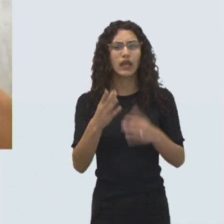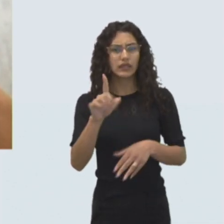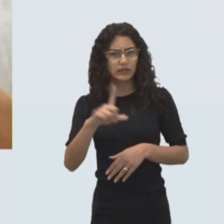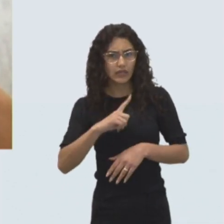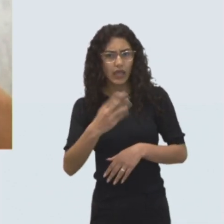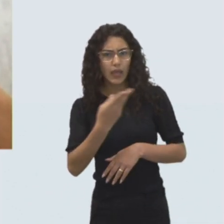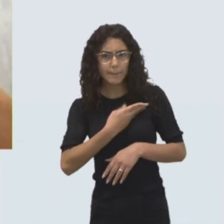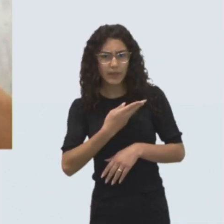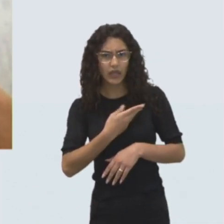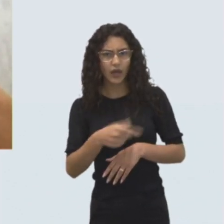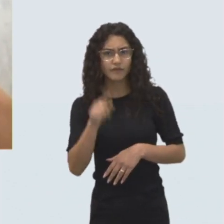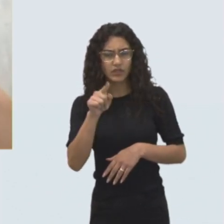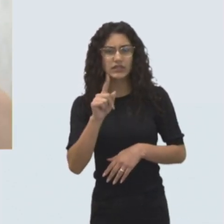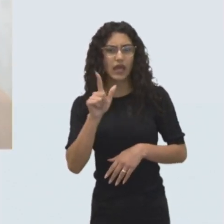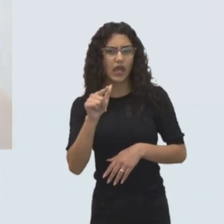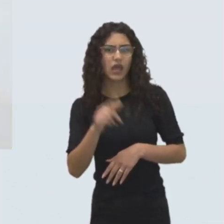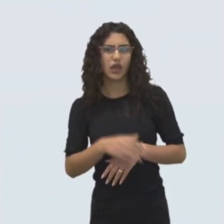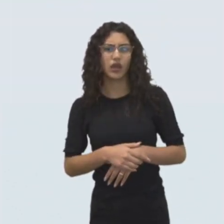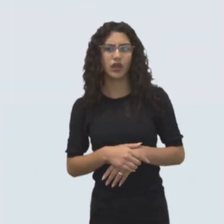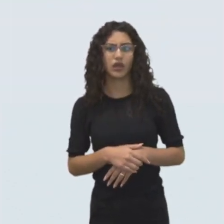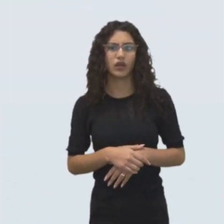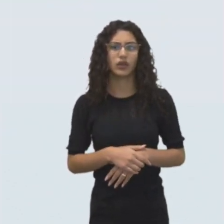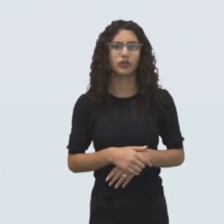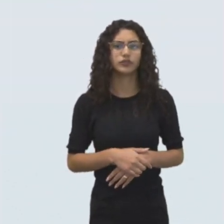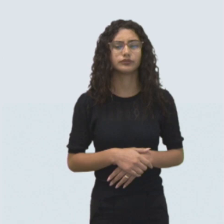assim? Você é assim?